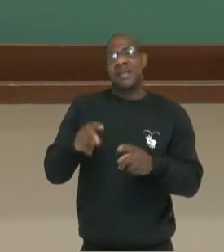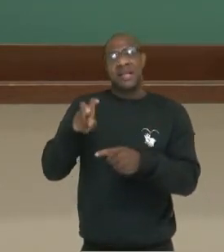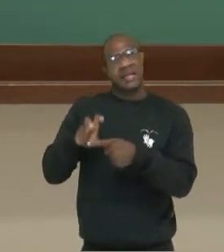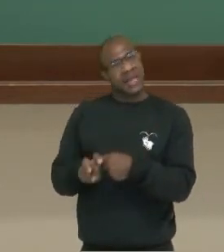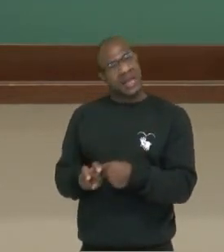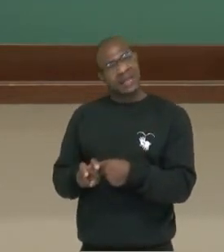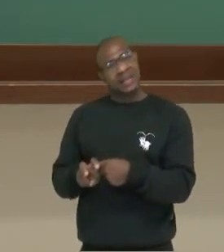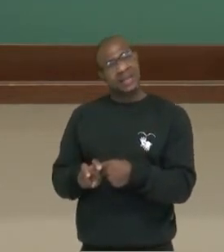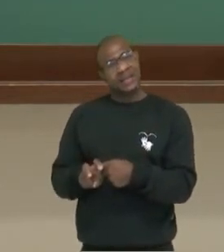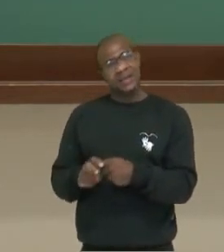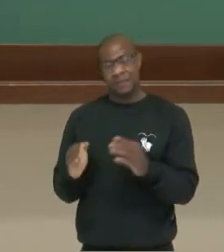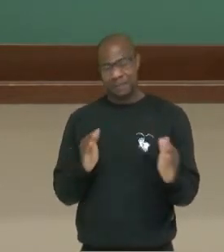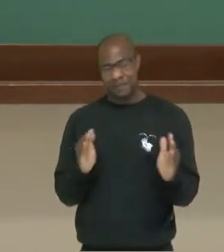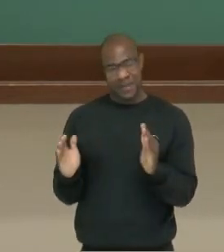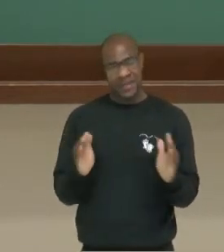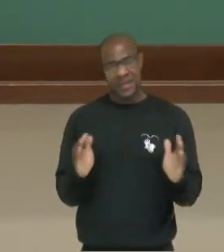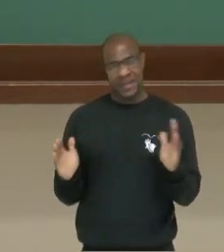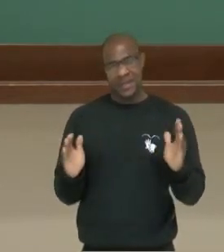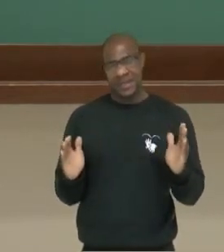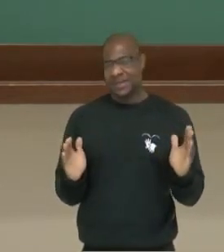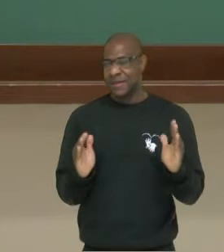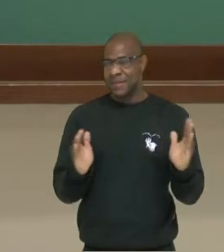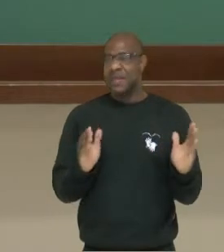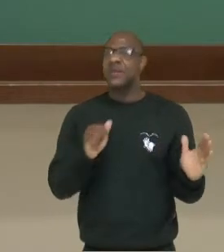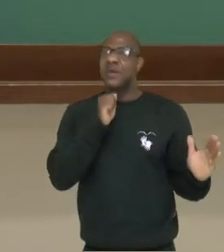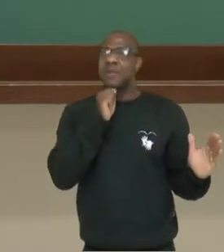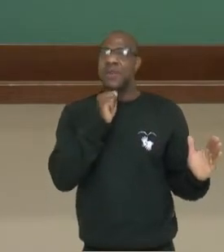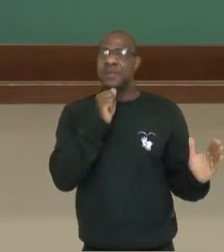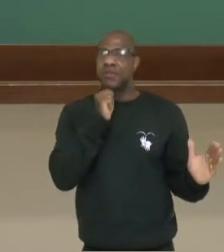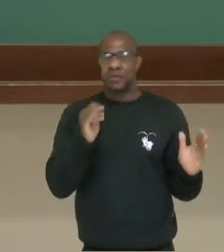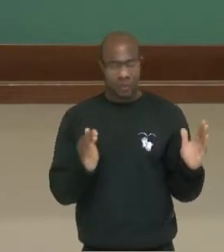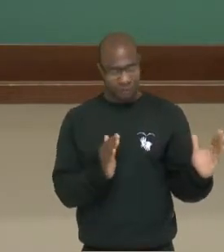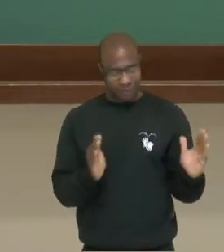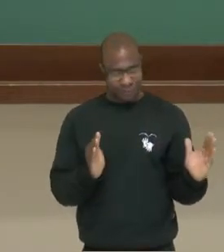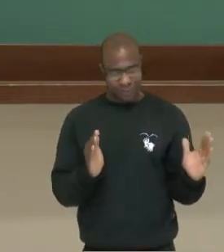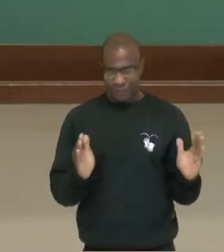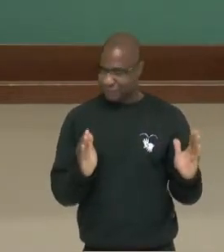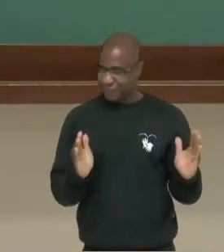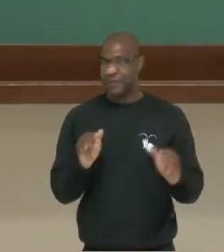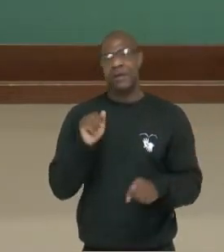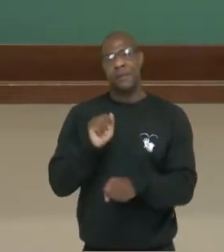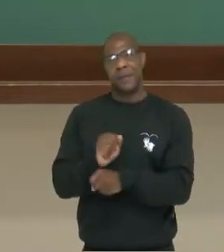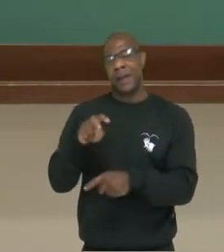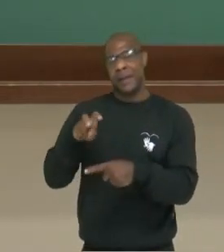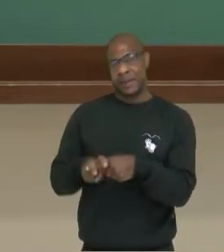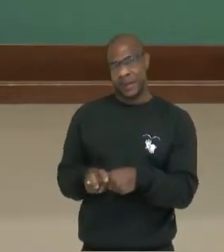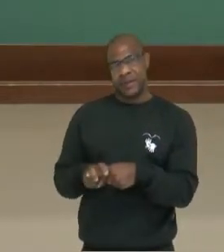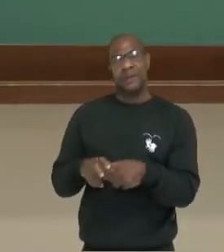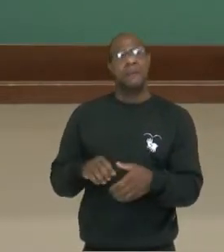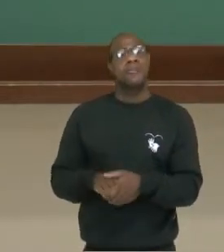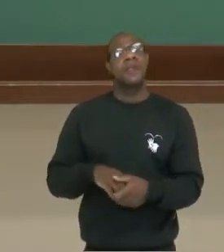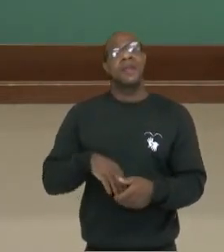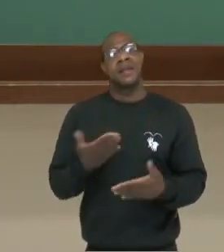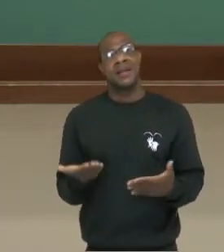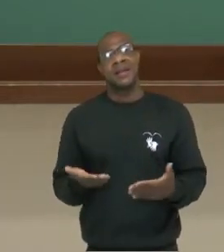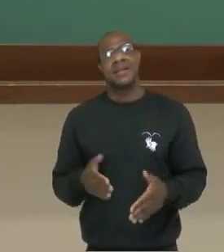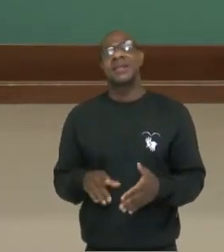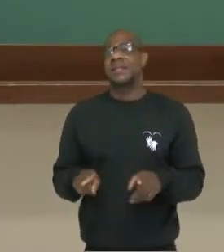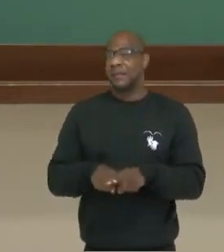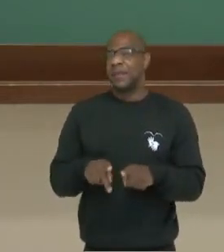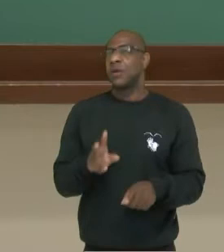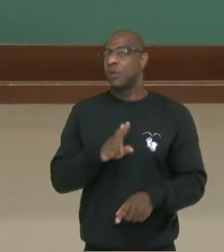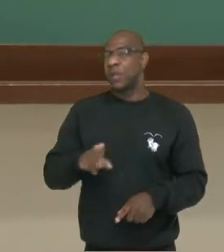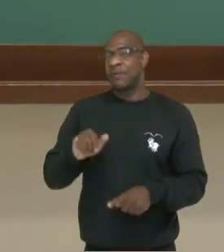sentadas durante todo esse ciclo num ninho para que ele fosse absorvendo esse sangue, e as mais variadas